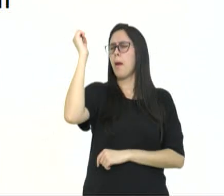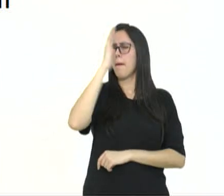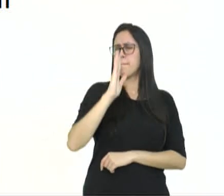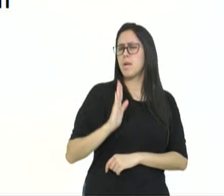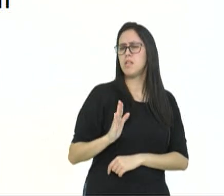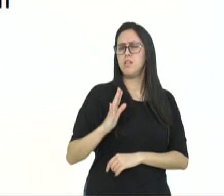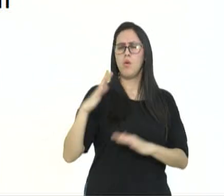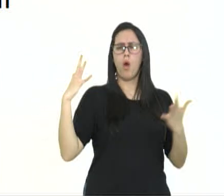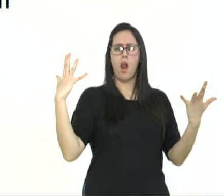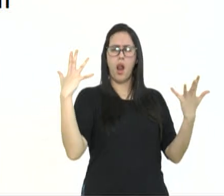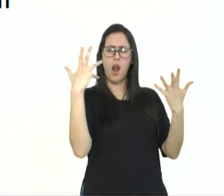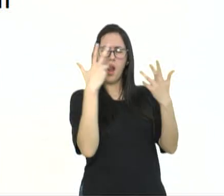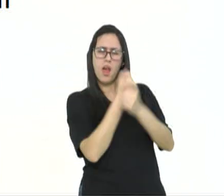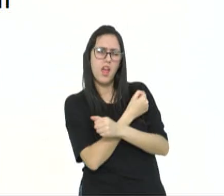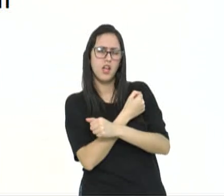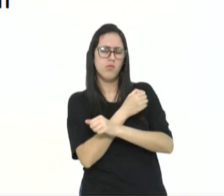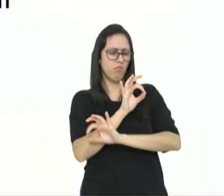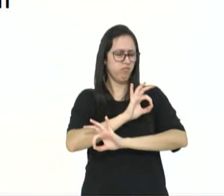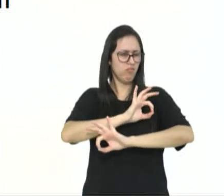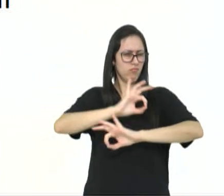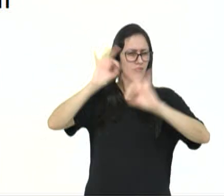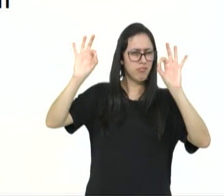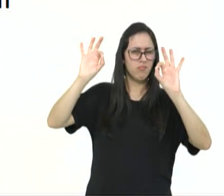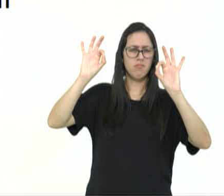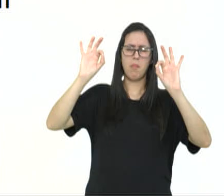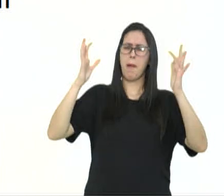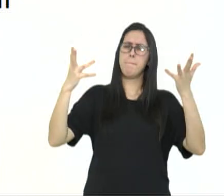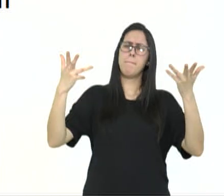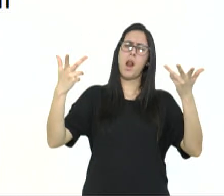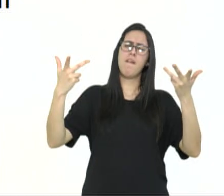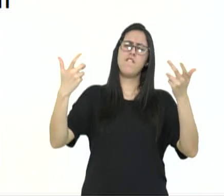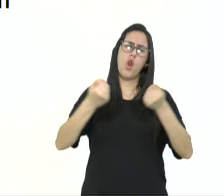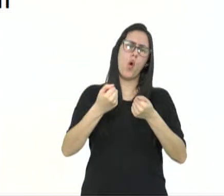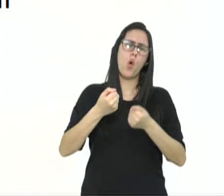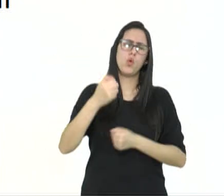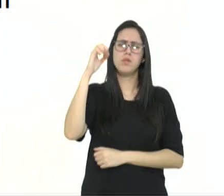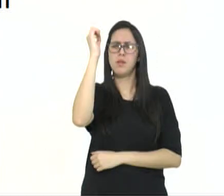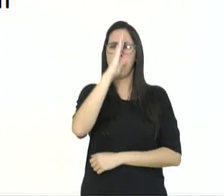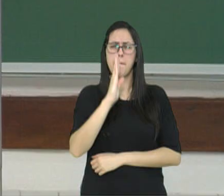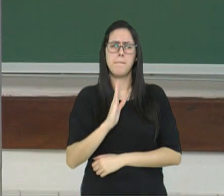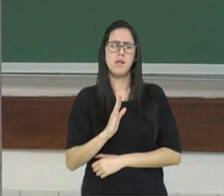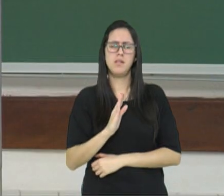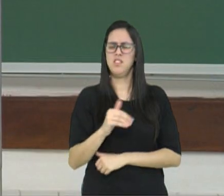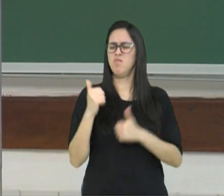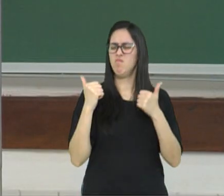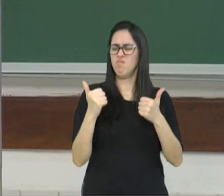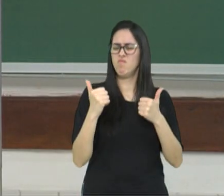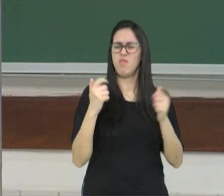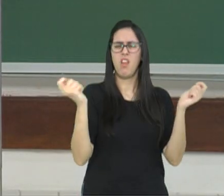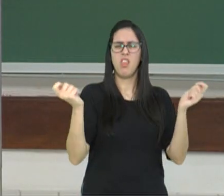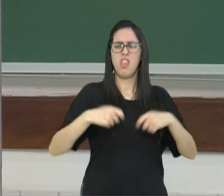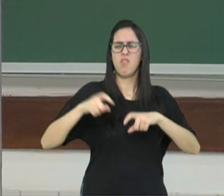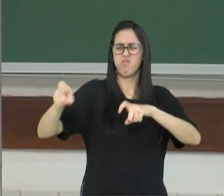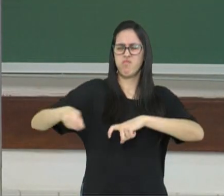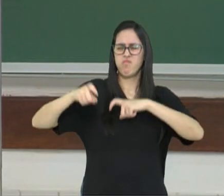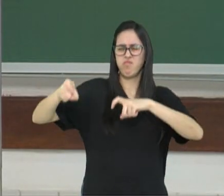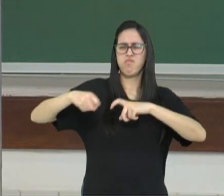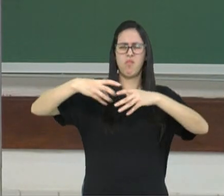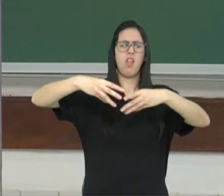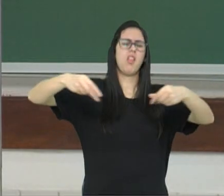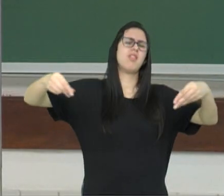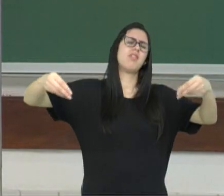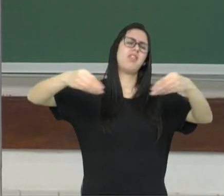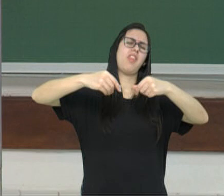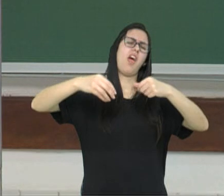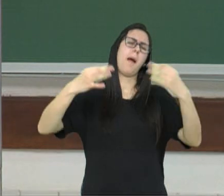território lindo, maravilhoso, onde se plantando tudo dá, um território cheio de